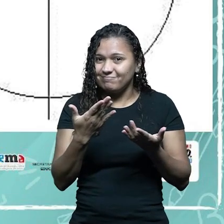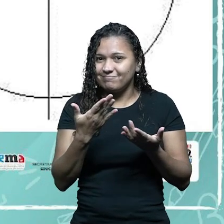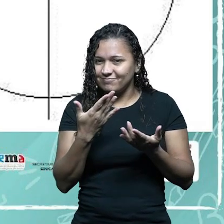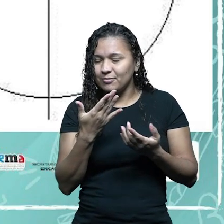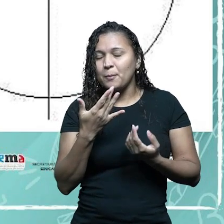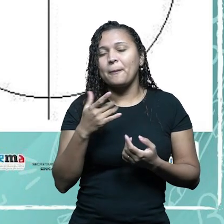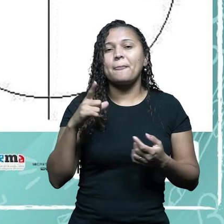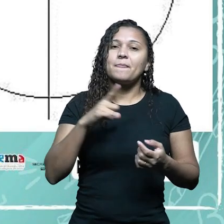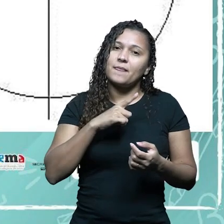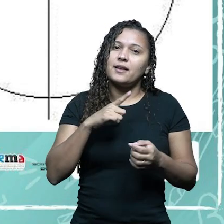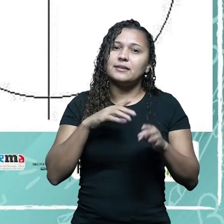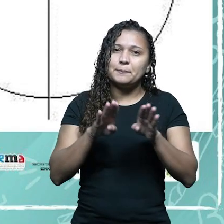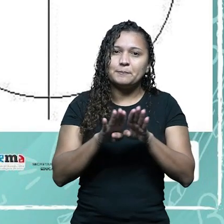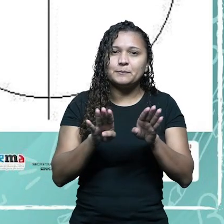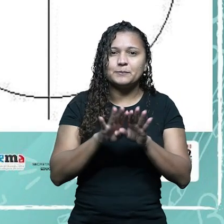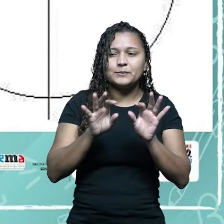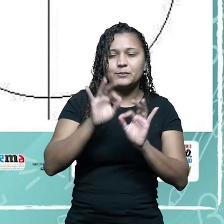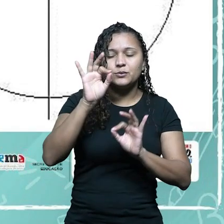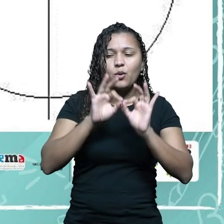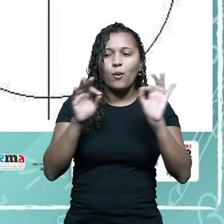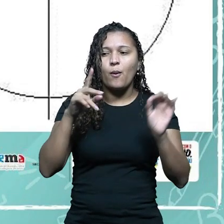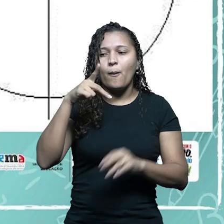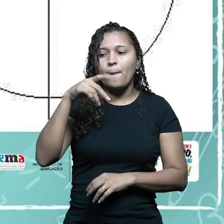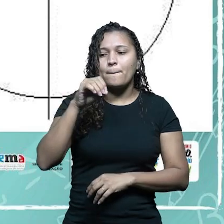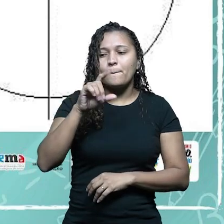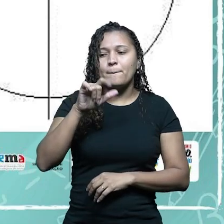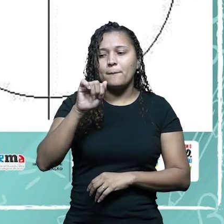temos as coordenadas bidimensionais polar,